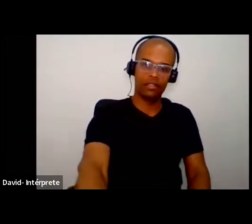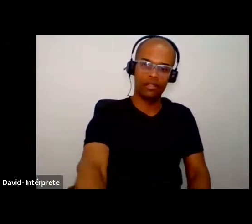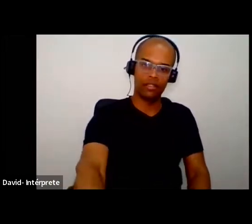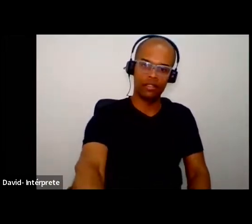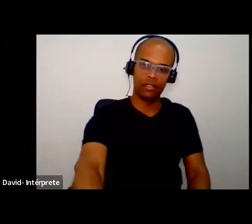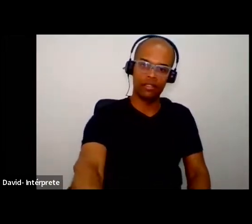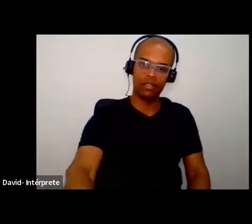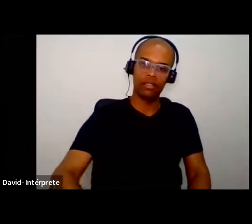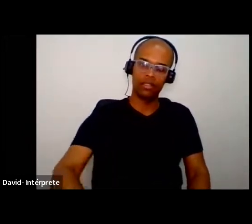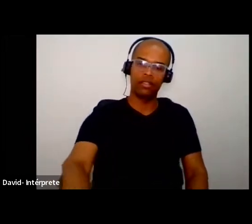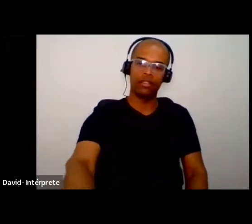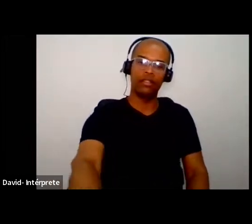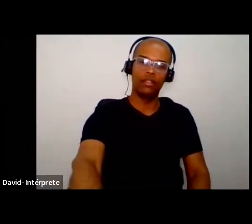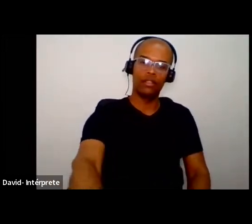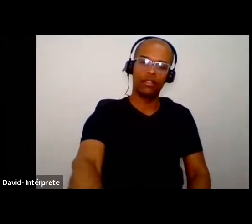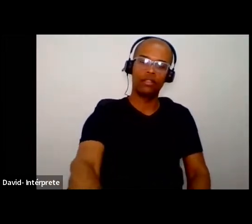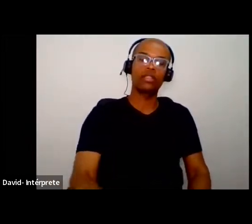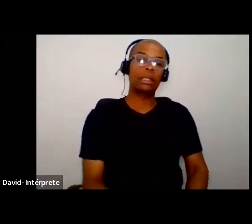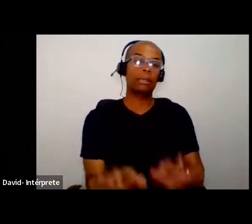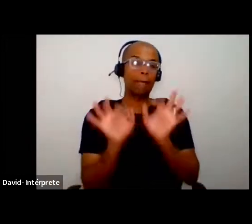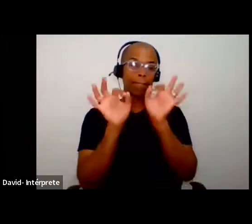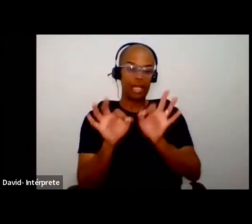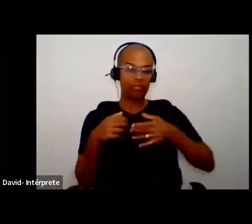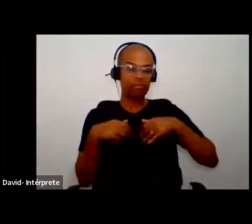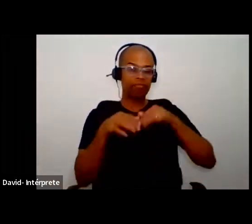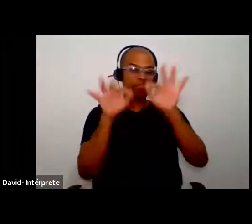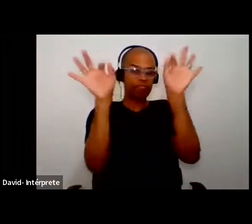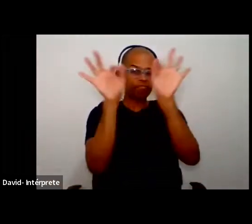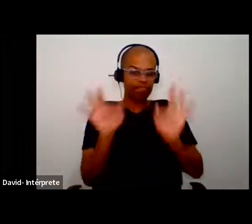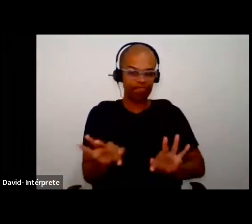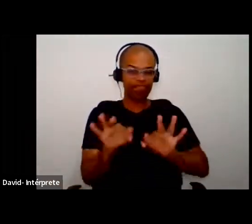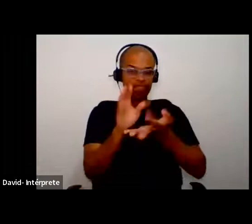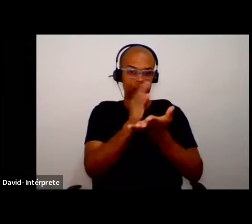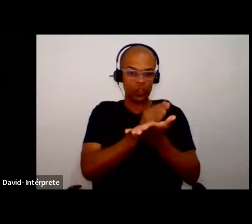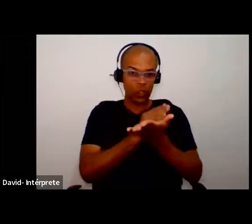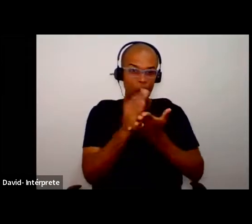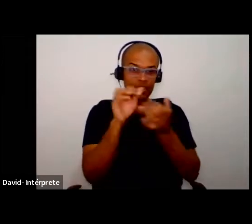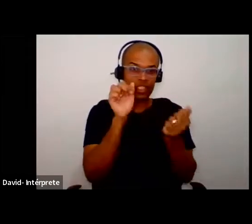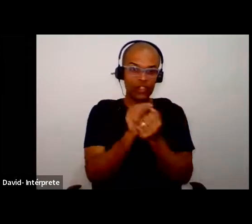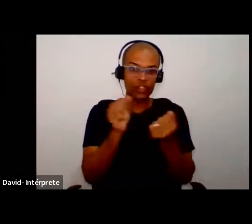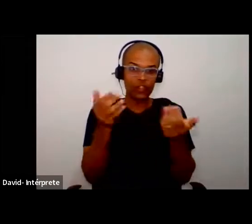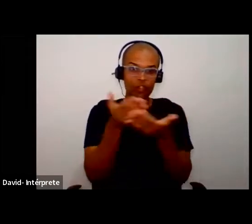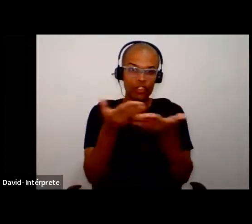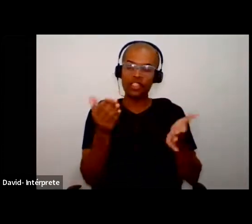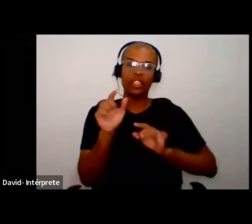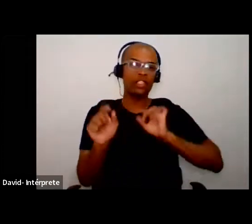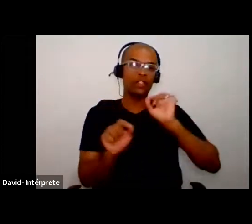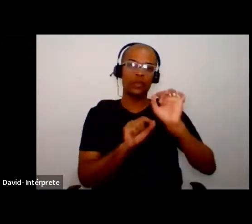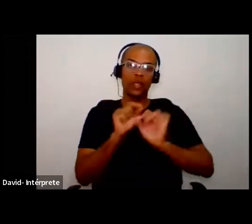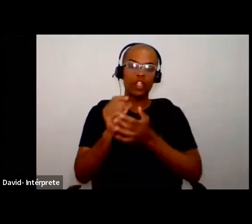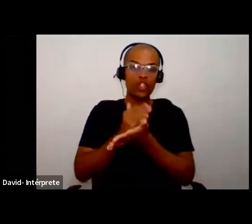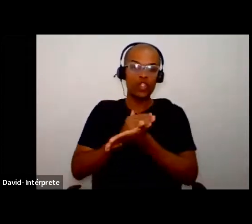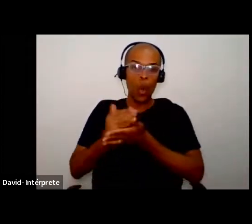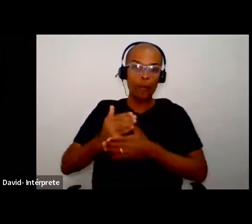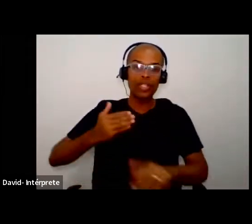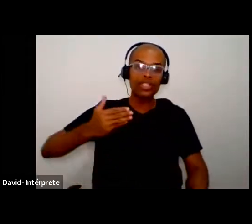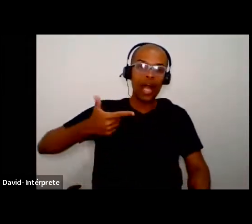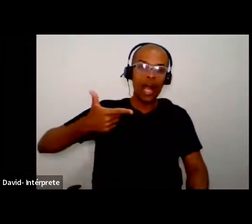eu fico muito feliz de estar, na verdade, iniciando aqui com vocês o